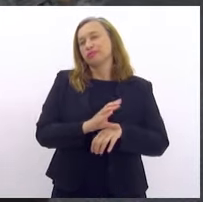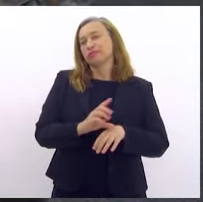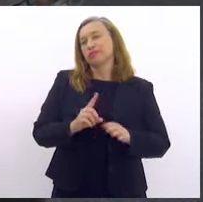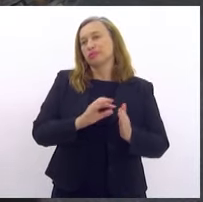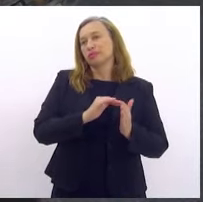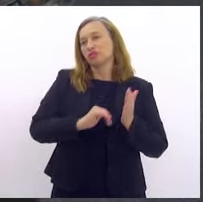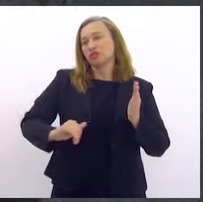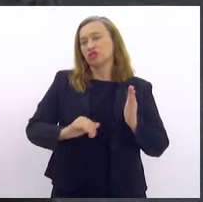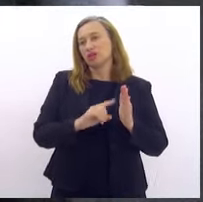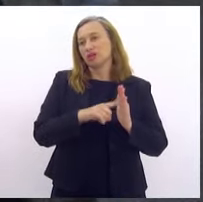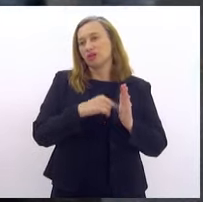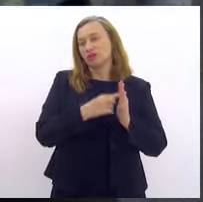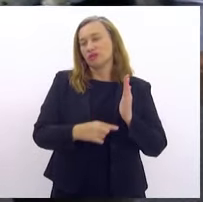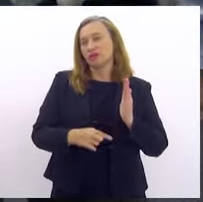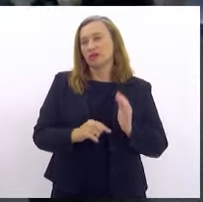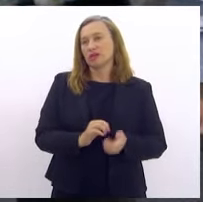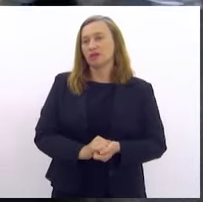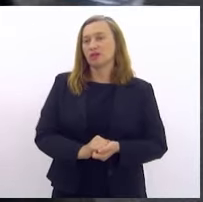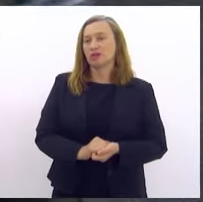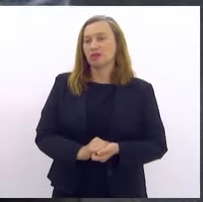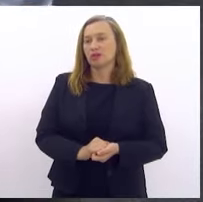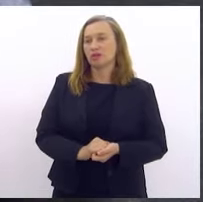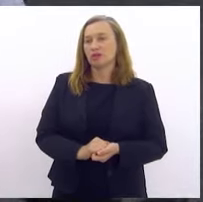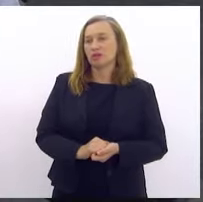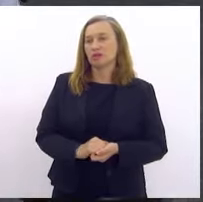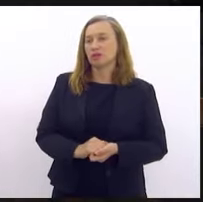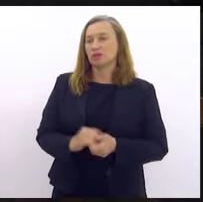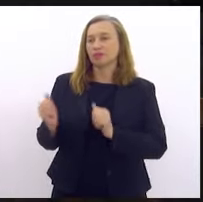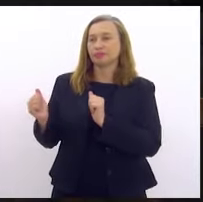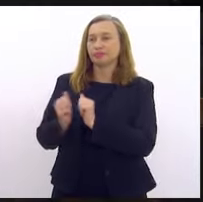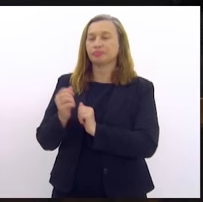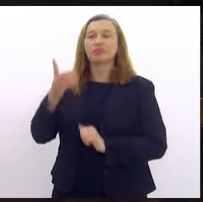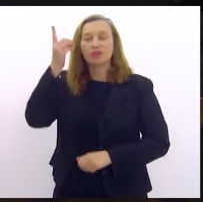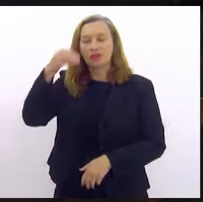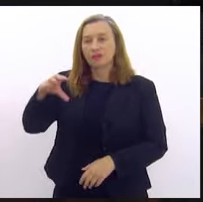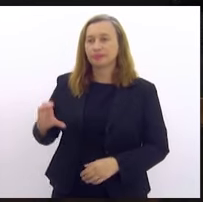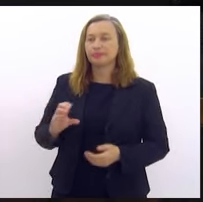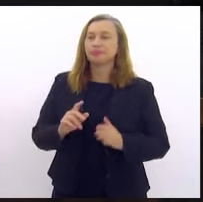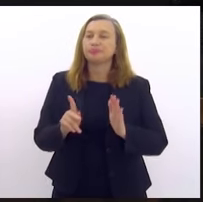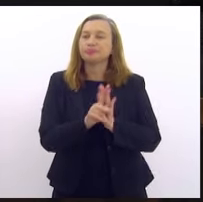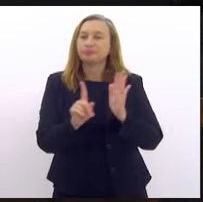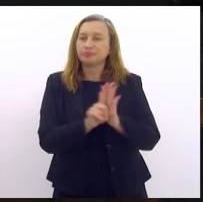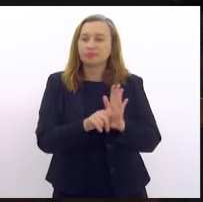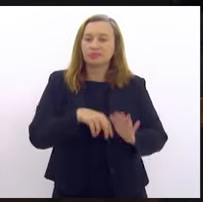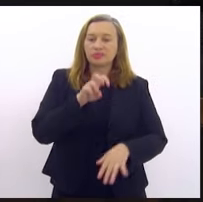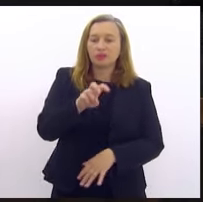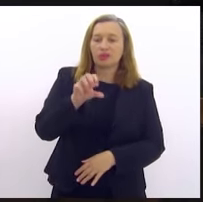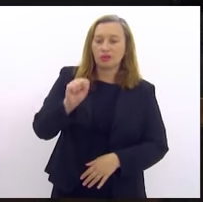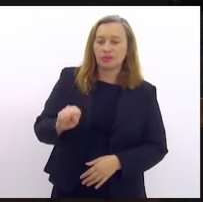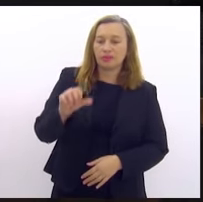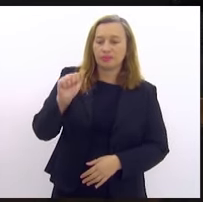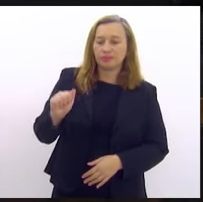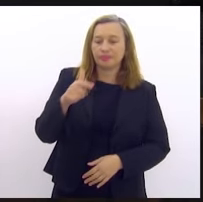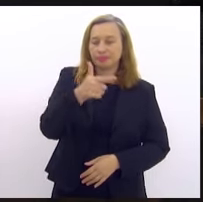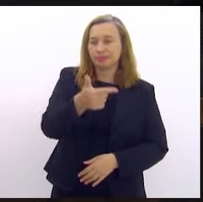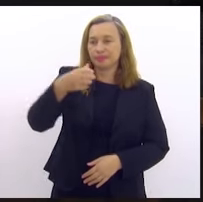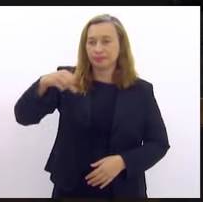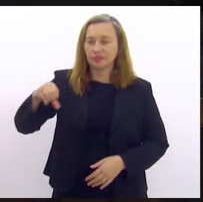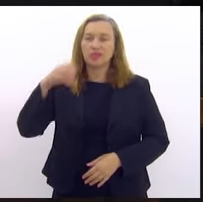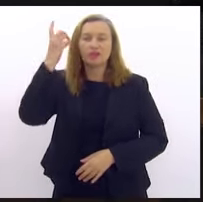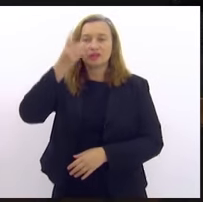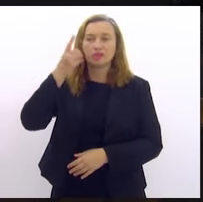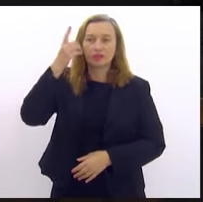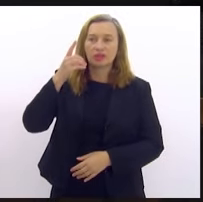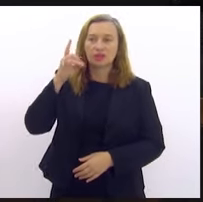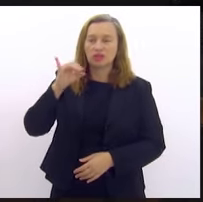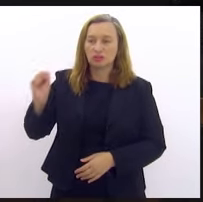presidente. Sob os auspícios do deputado Mink aqui. Veto parcial aposto ao projeto de lei número 58-A de 2019, de autoria do deputado